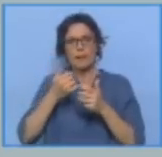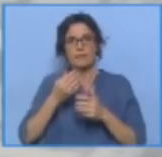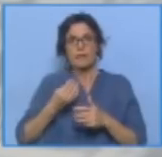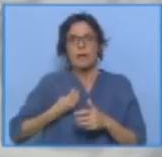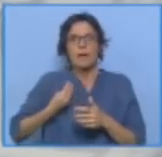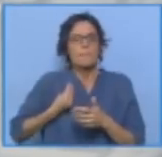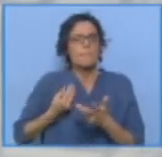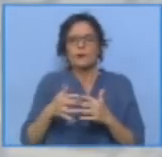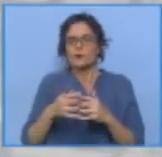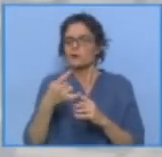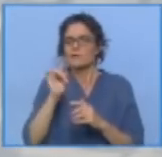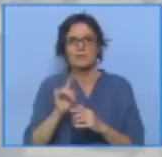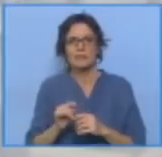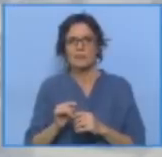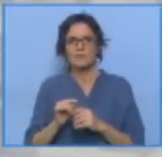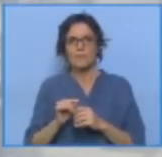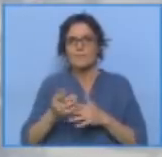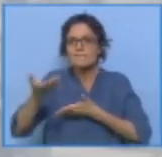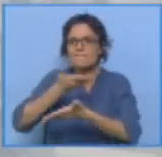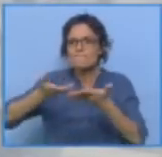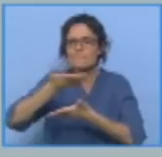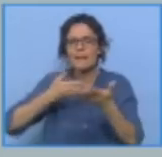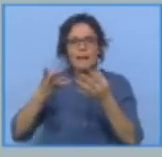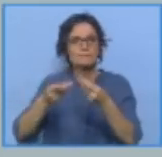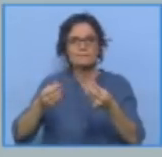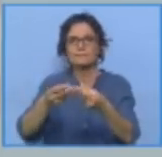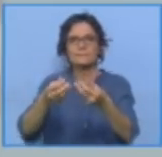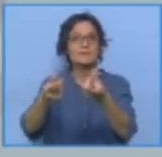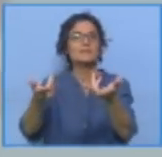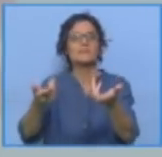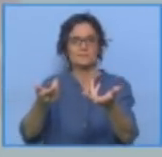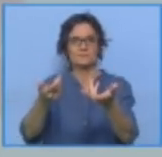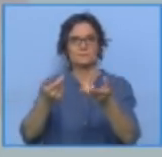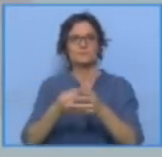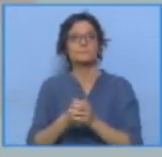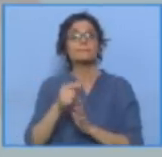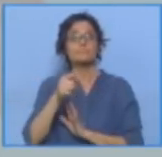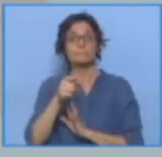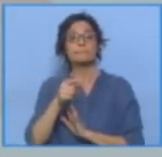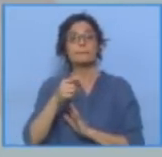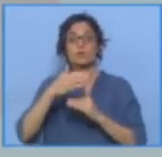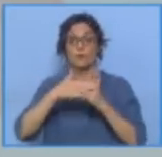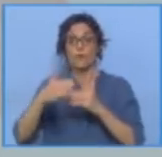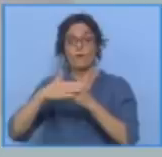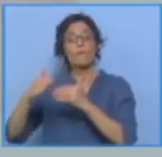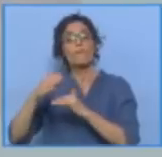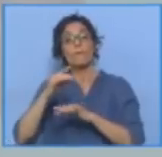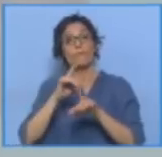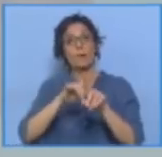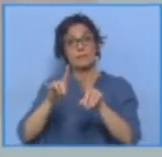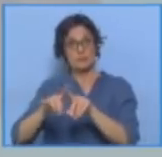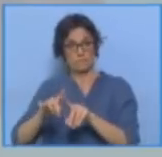direto de comunicação com as pessoas? Na primeira fase foi basicamente um lugar,